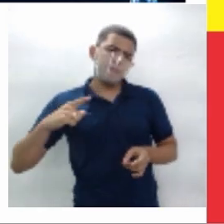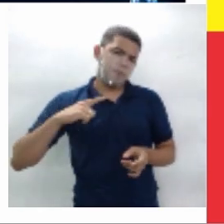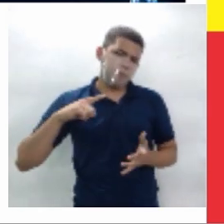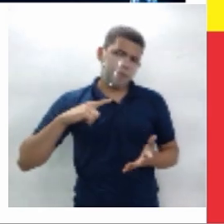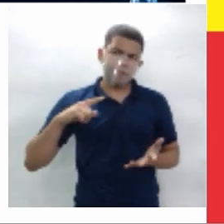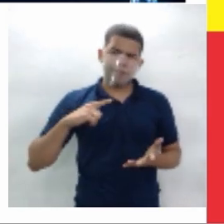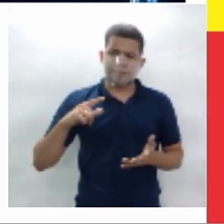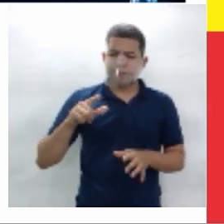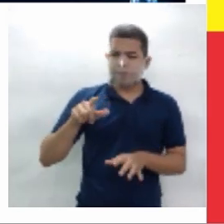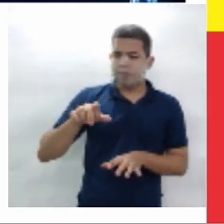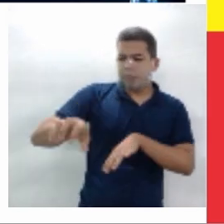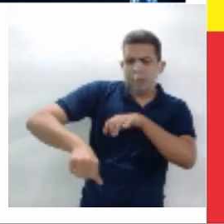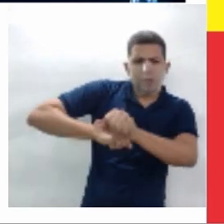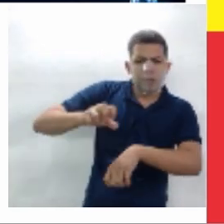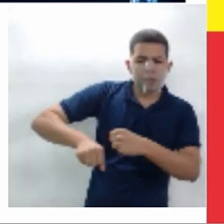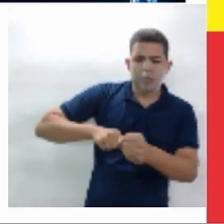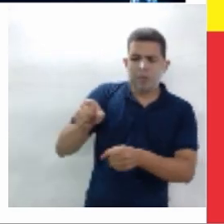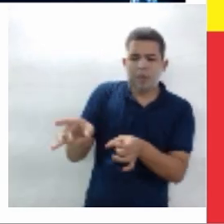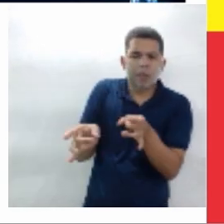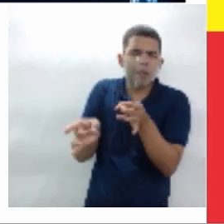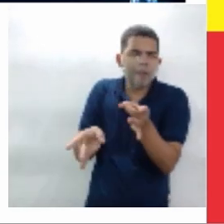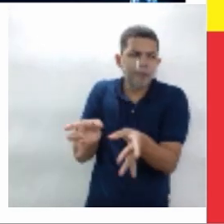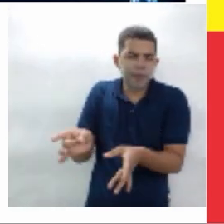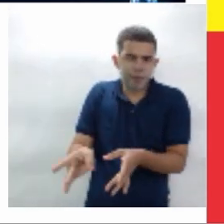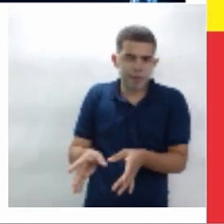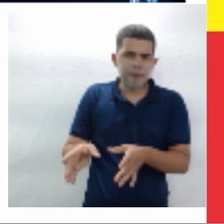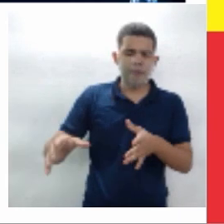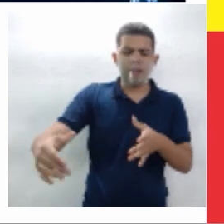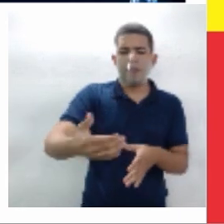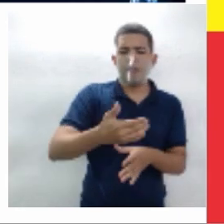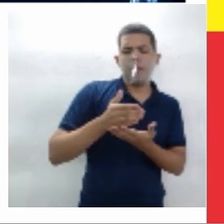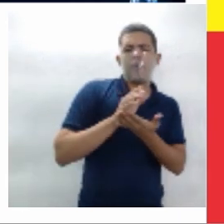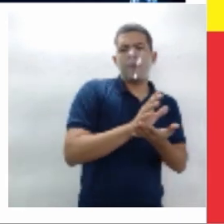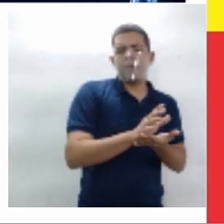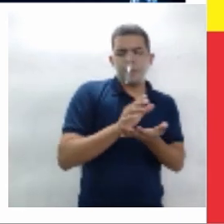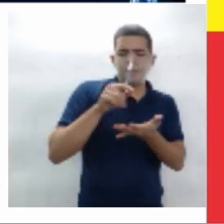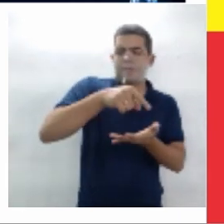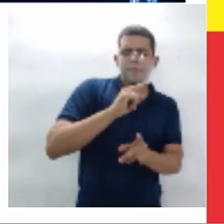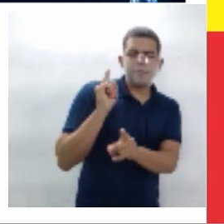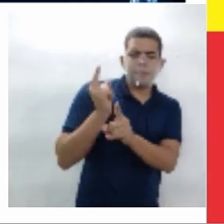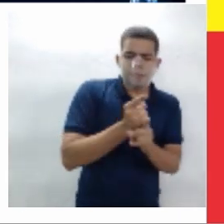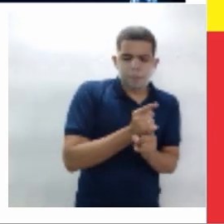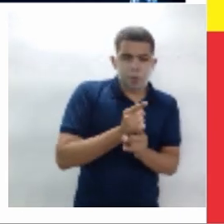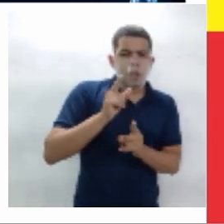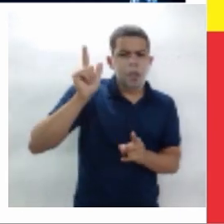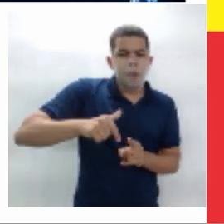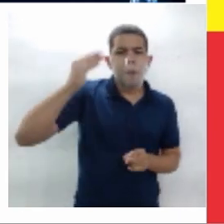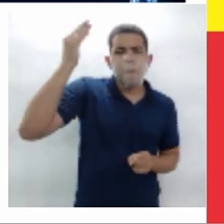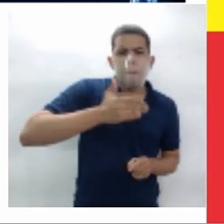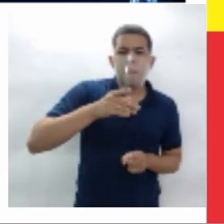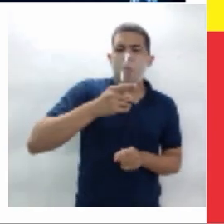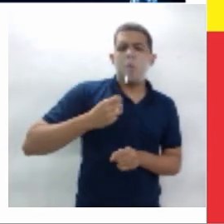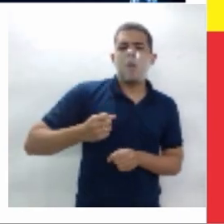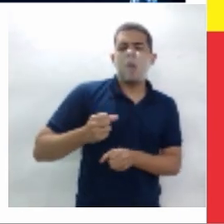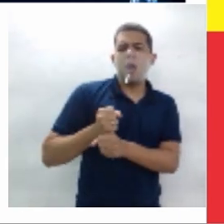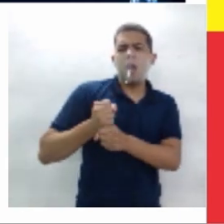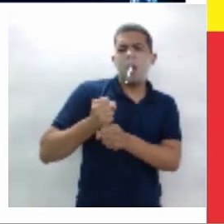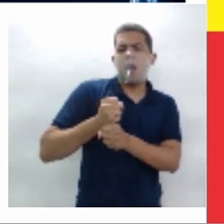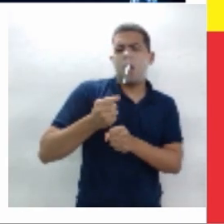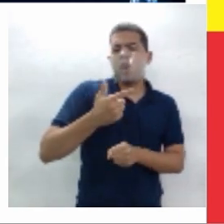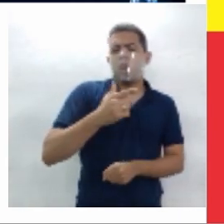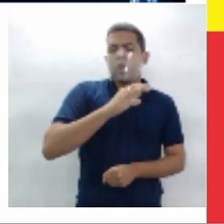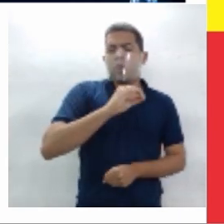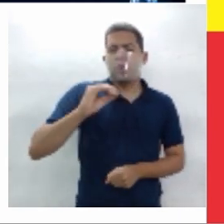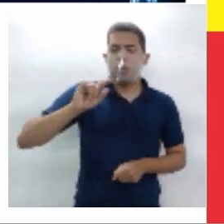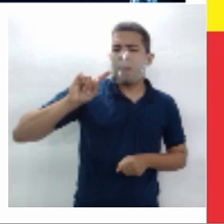assoalho oceânico, que vão revelar que eles tinham apenas 200 milhões de